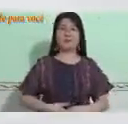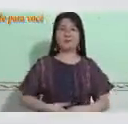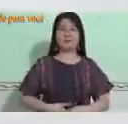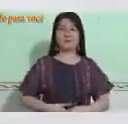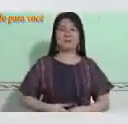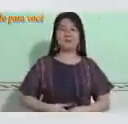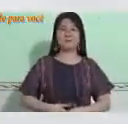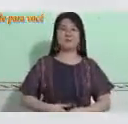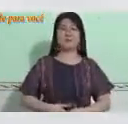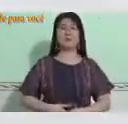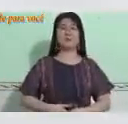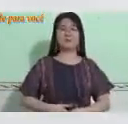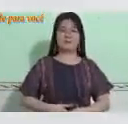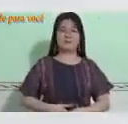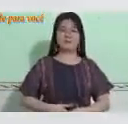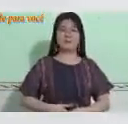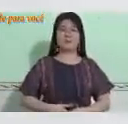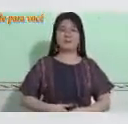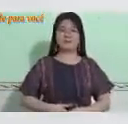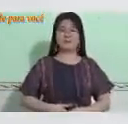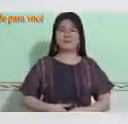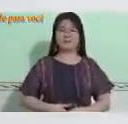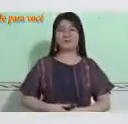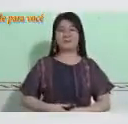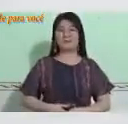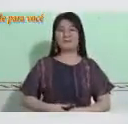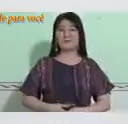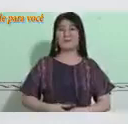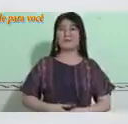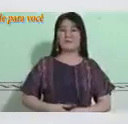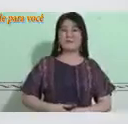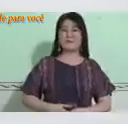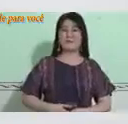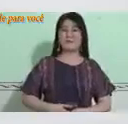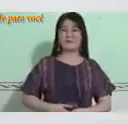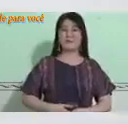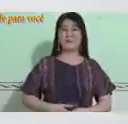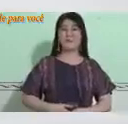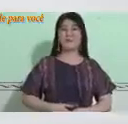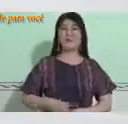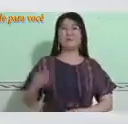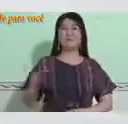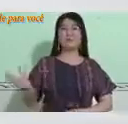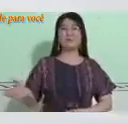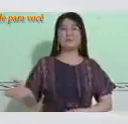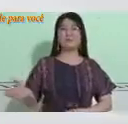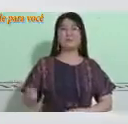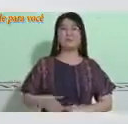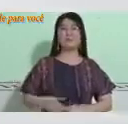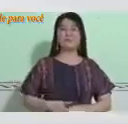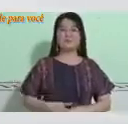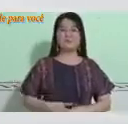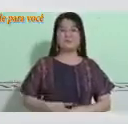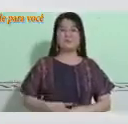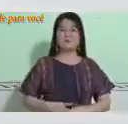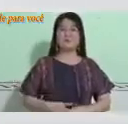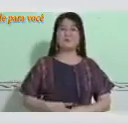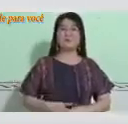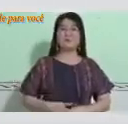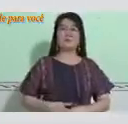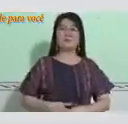TANGERINAO, melão, vírgula, poisson mitoriqueos em fibras, vírgula, que favorece a formação de fezes e resíduos no intestino.